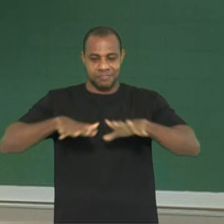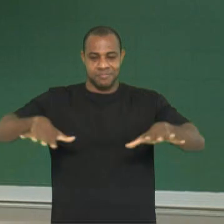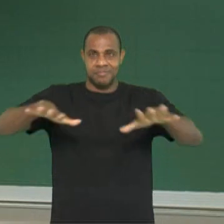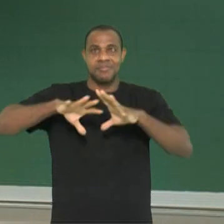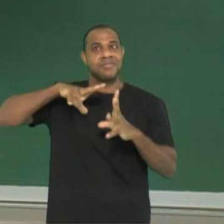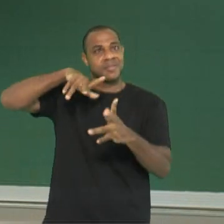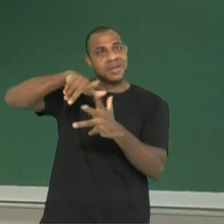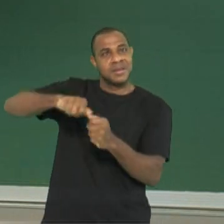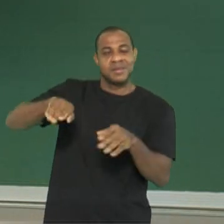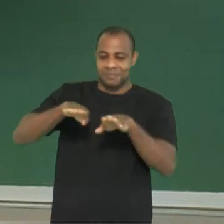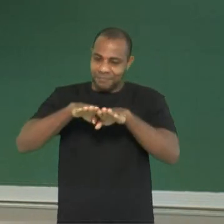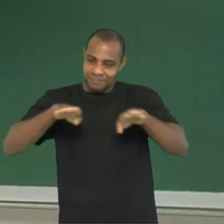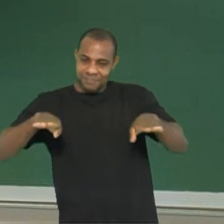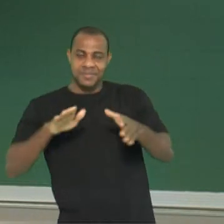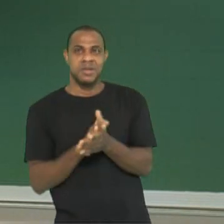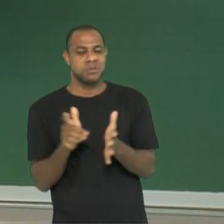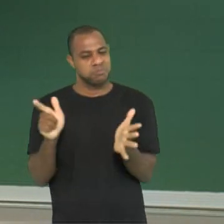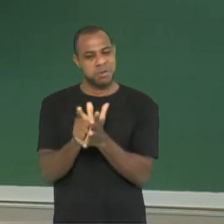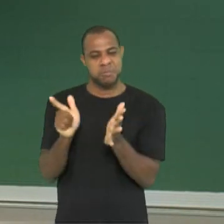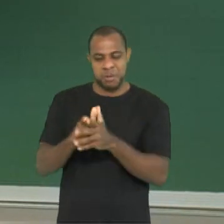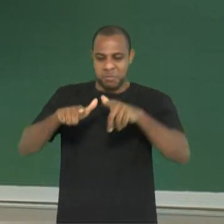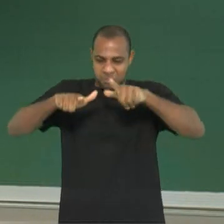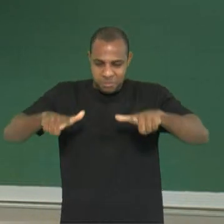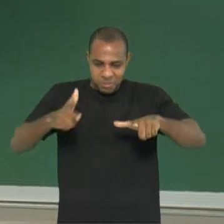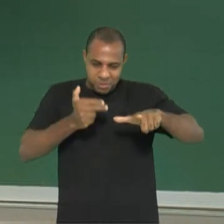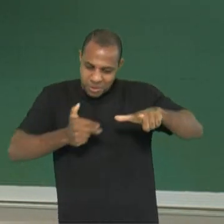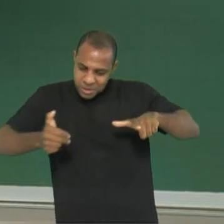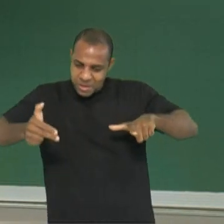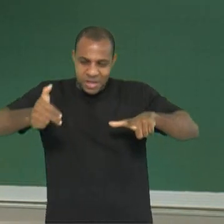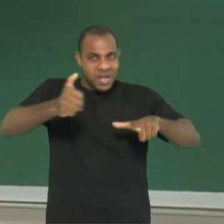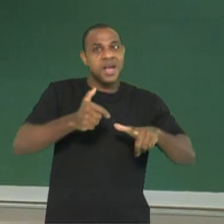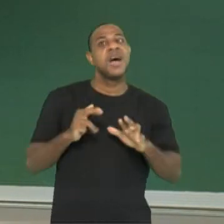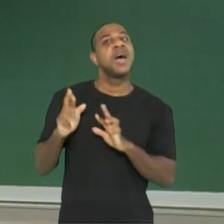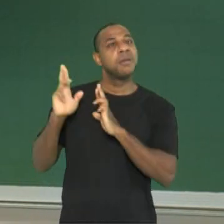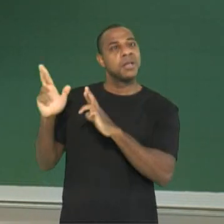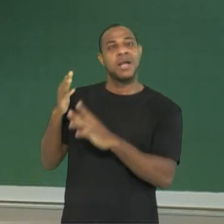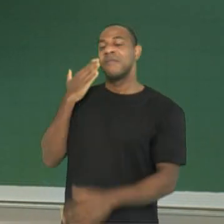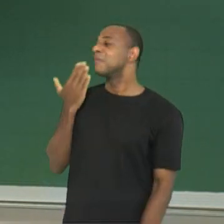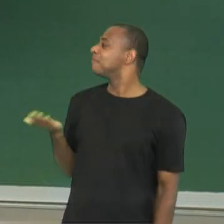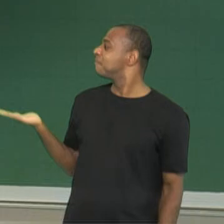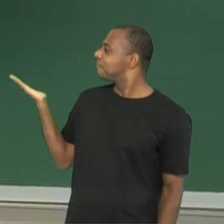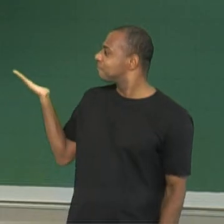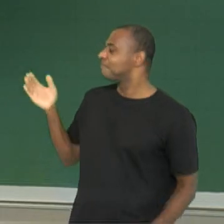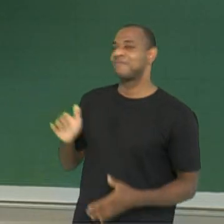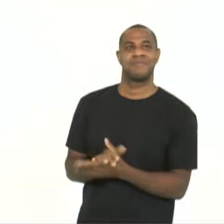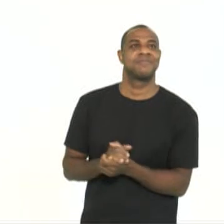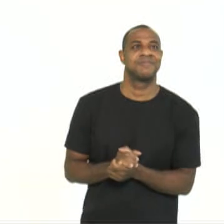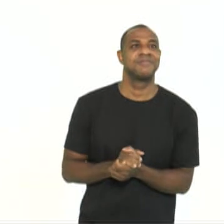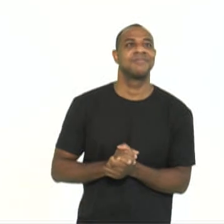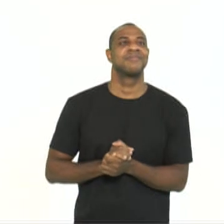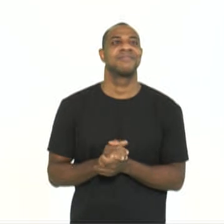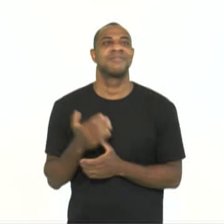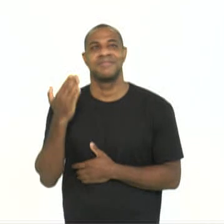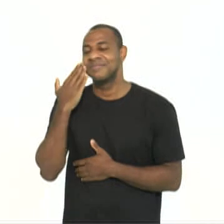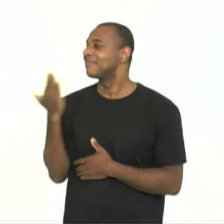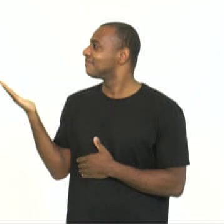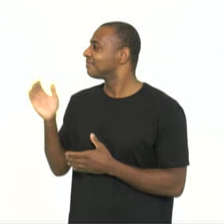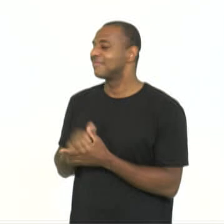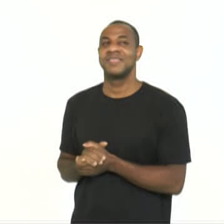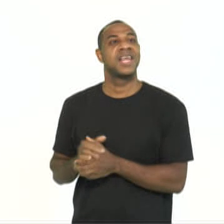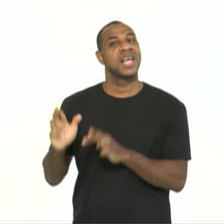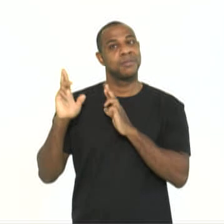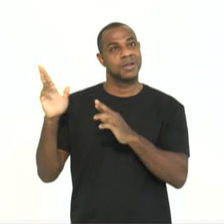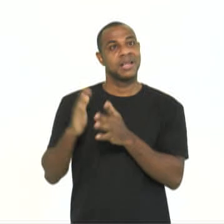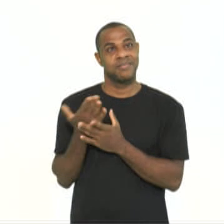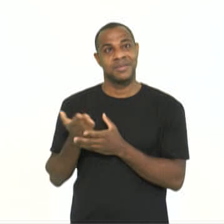num planisfério, num pedaço de papel, por exemplo, conforme você pode ver na imagem que aparece do lado esquerdo da sua tela. Nós temos